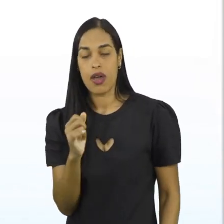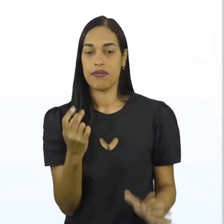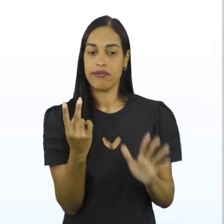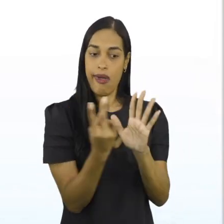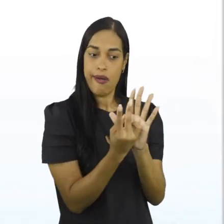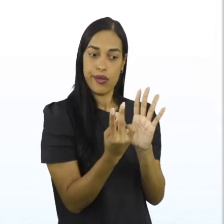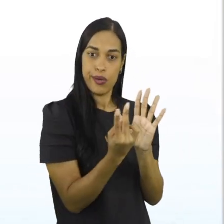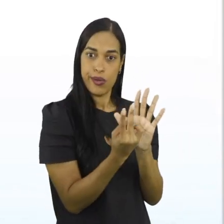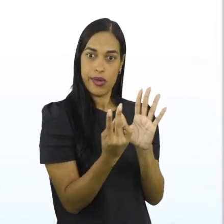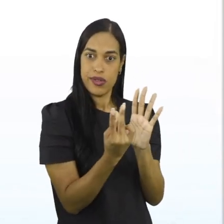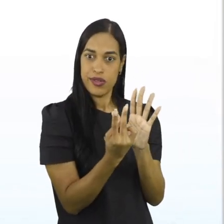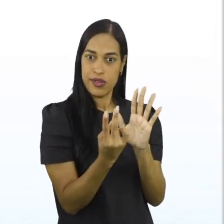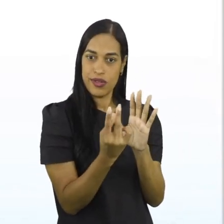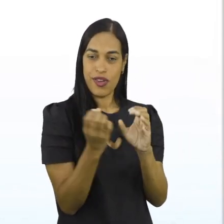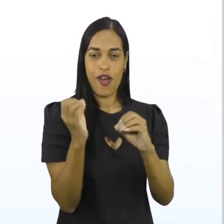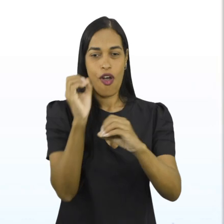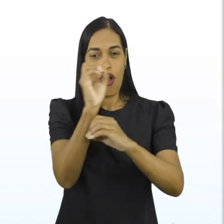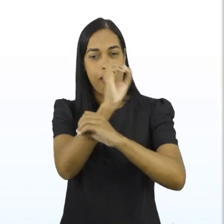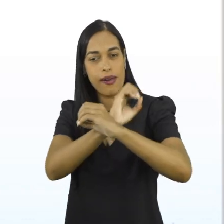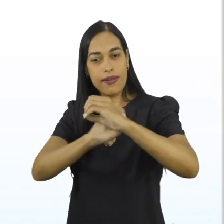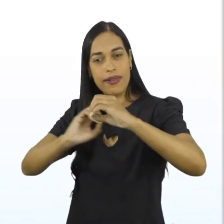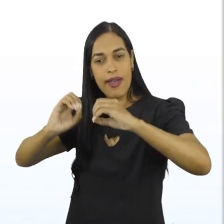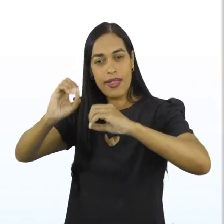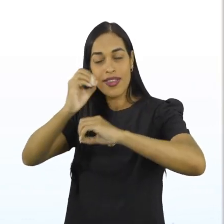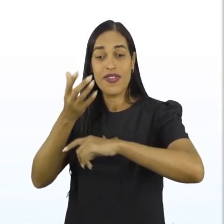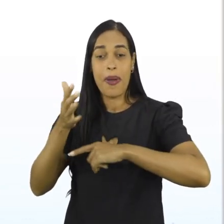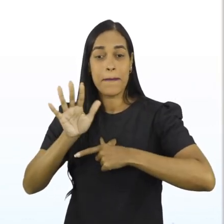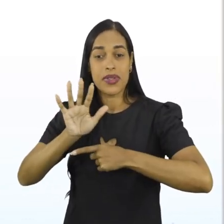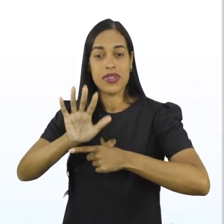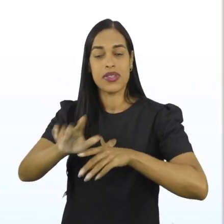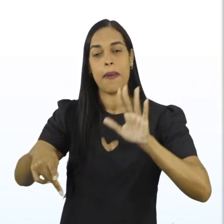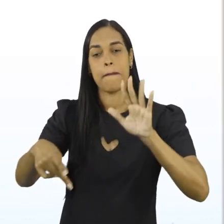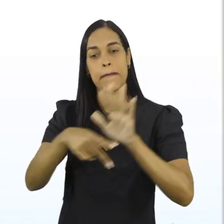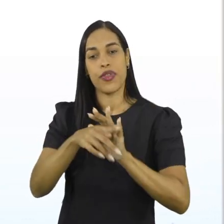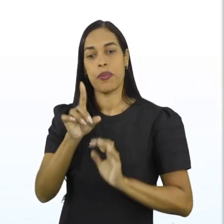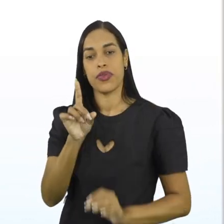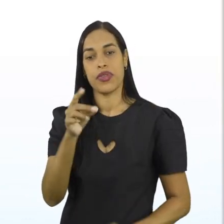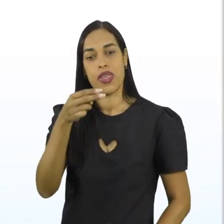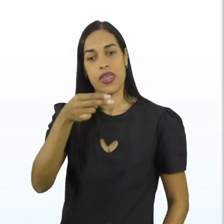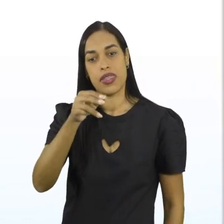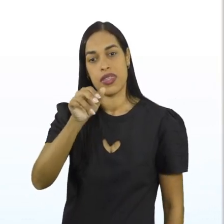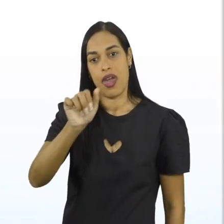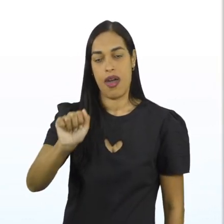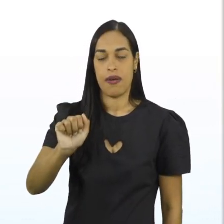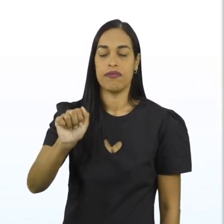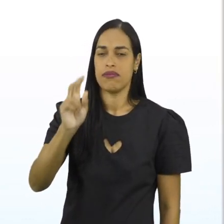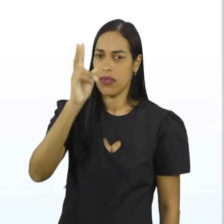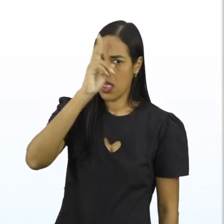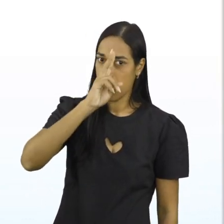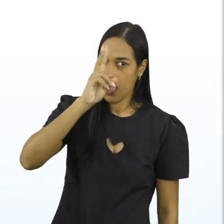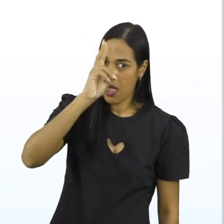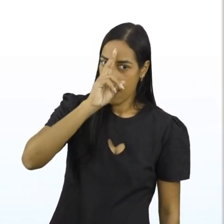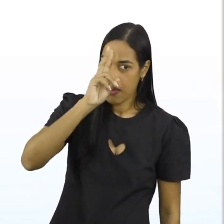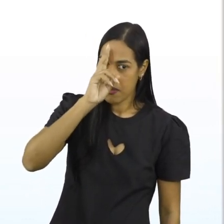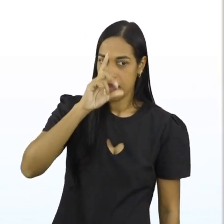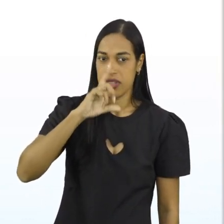organelas que vai apresentar DNA próprio, tá? Lembre que a mitocôndria vai ter DNA próprio,